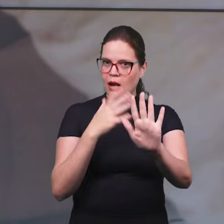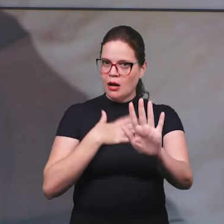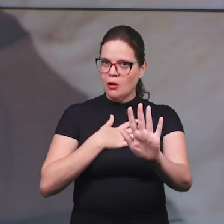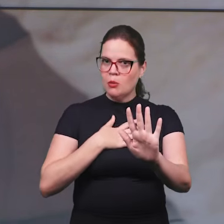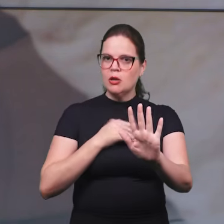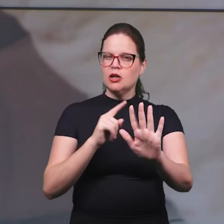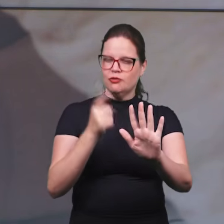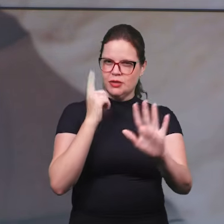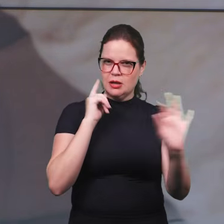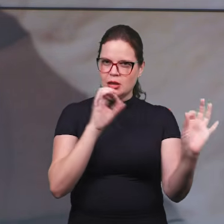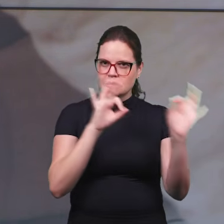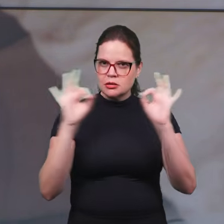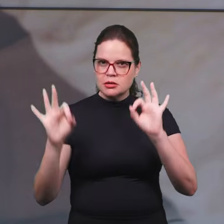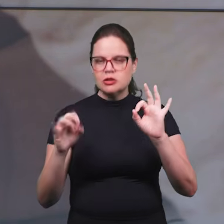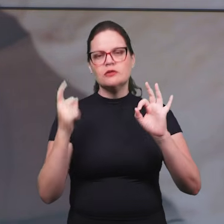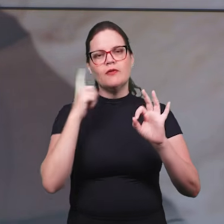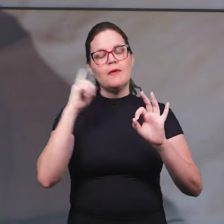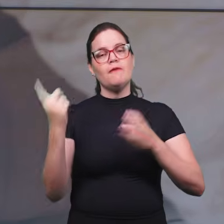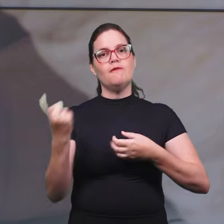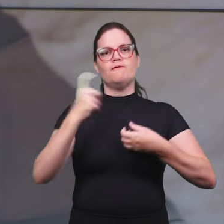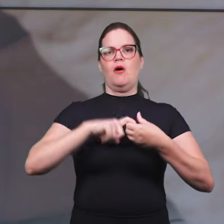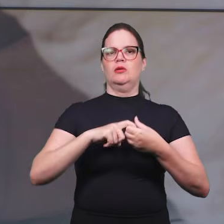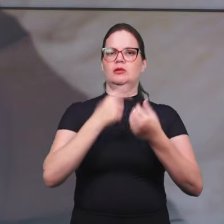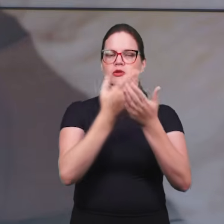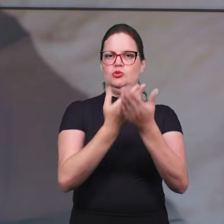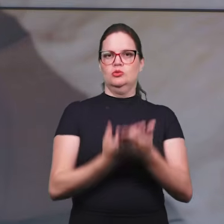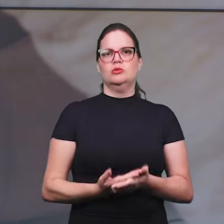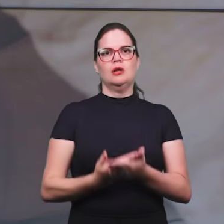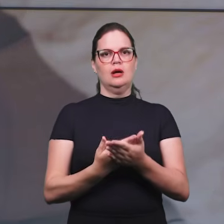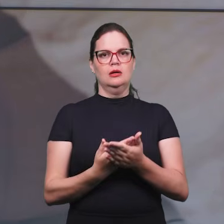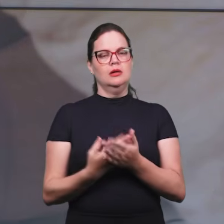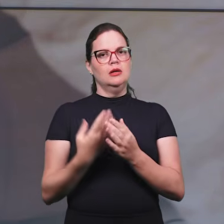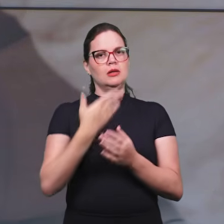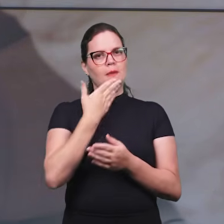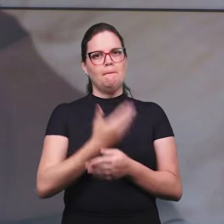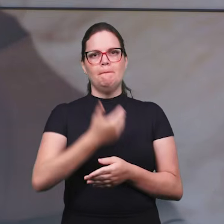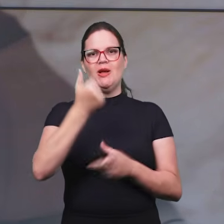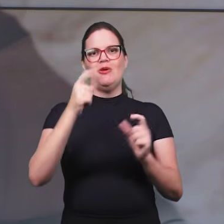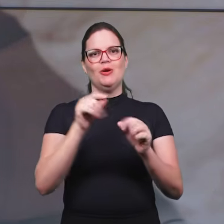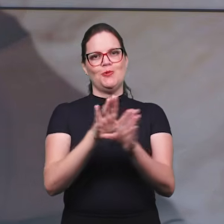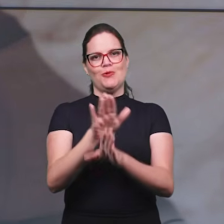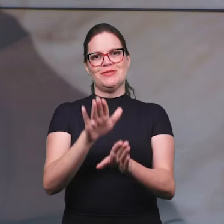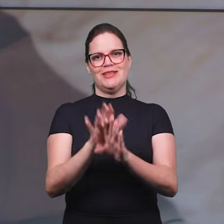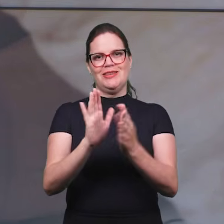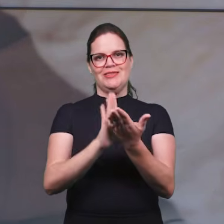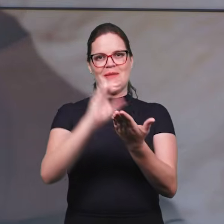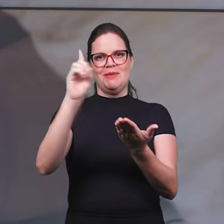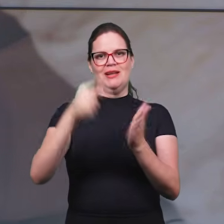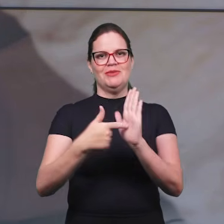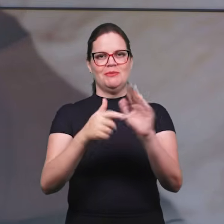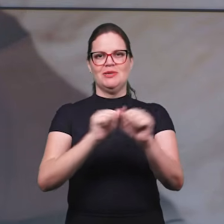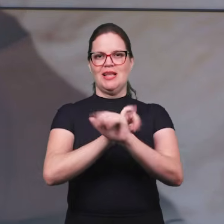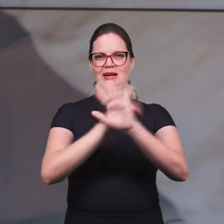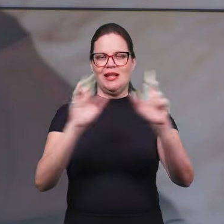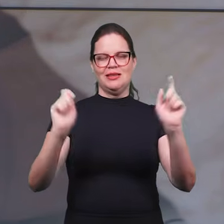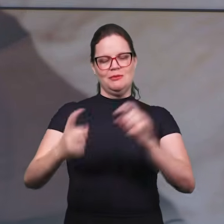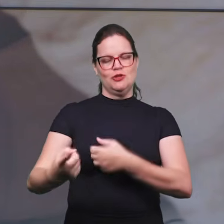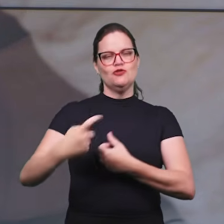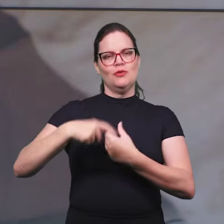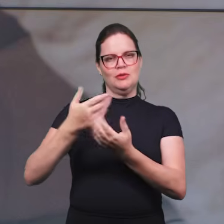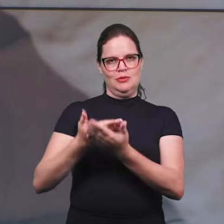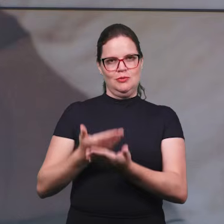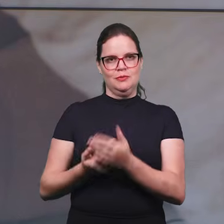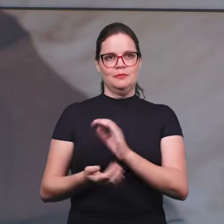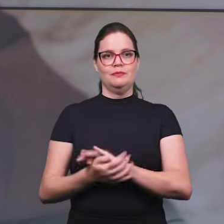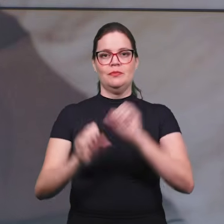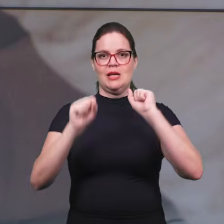meio desse programa você possa recuperar esse projeto de estudos. E nada melhor que uma palavra bíblica para a gente poder